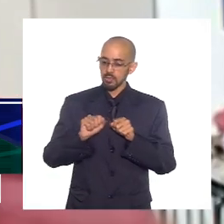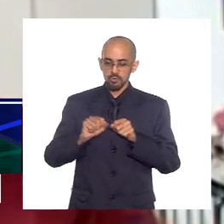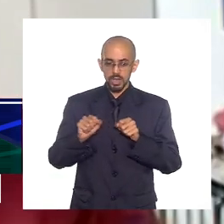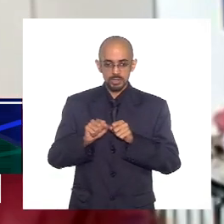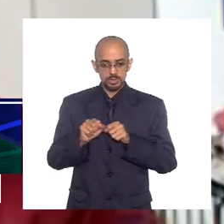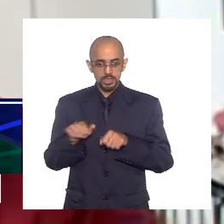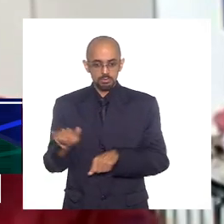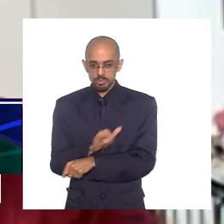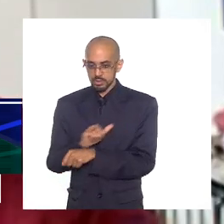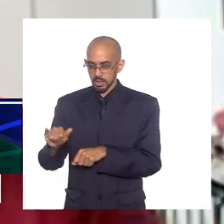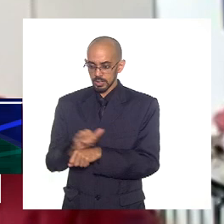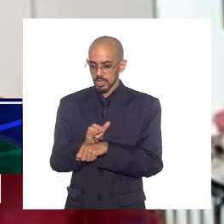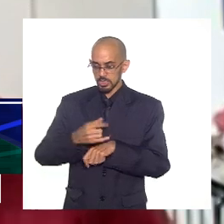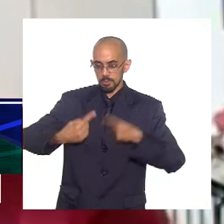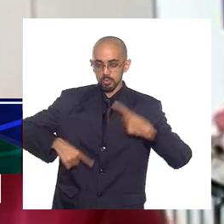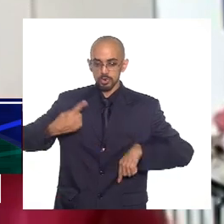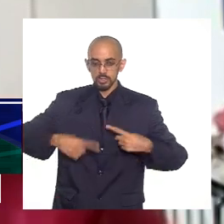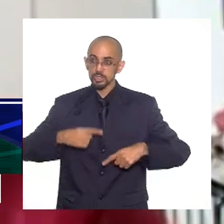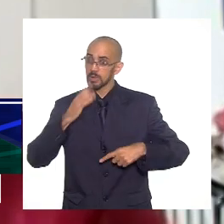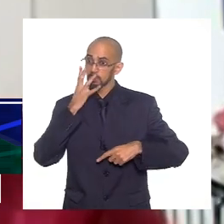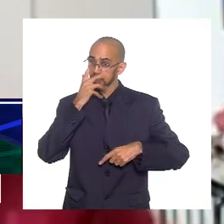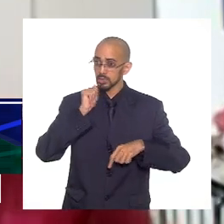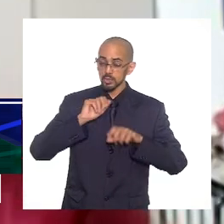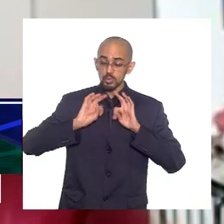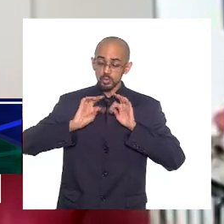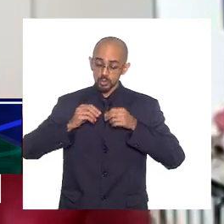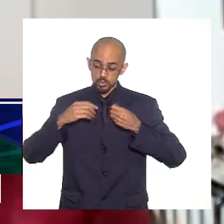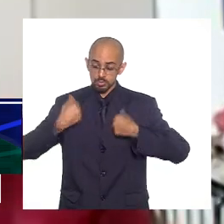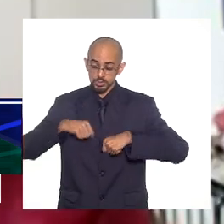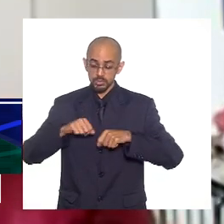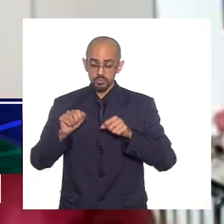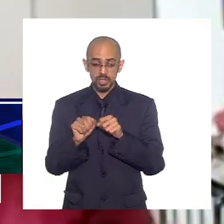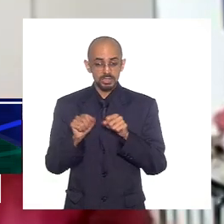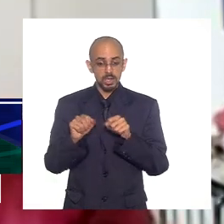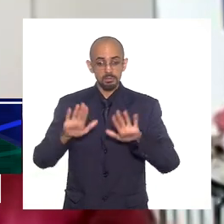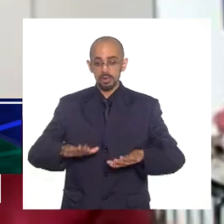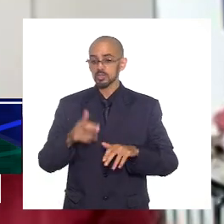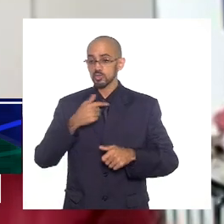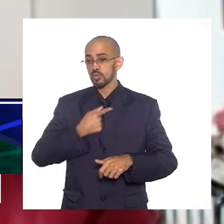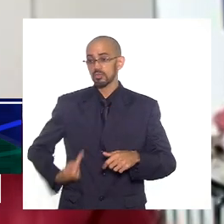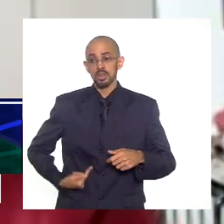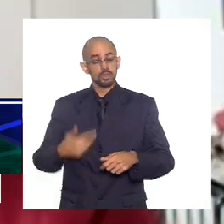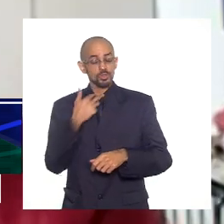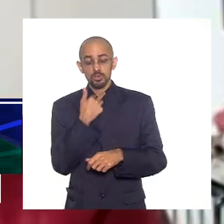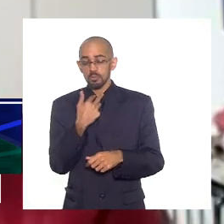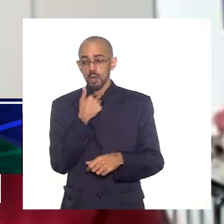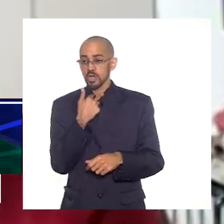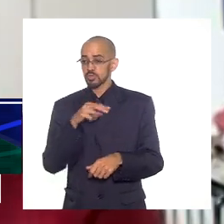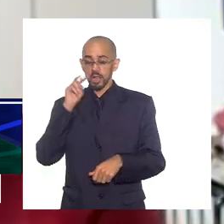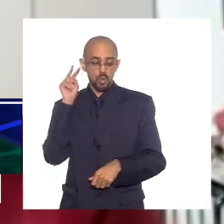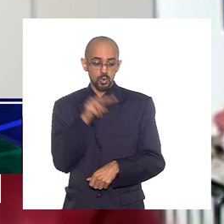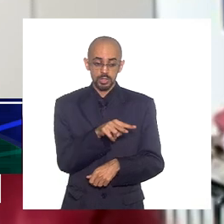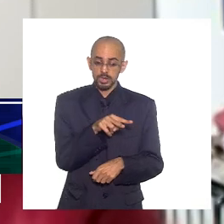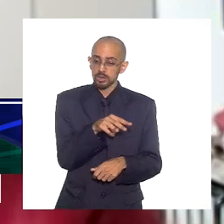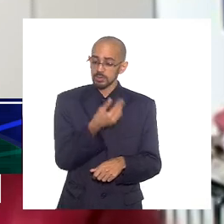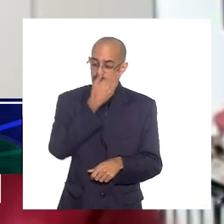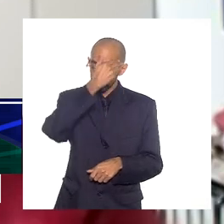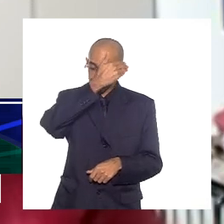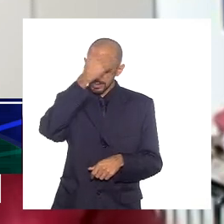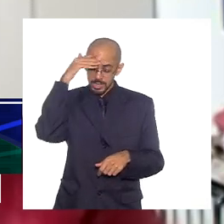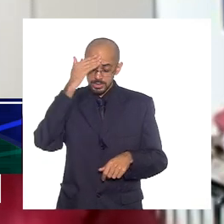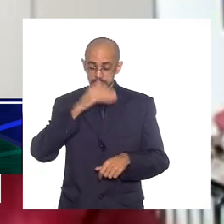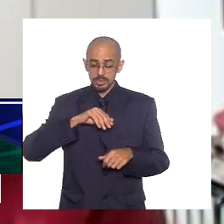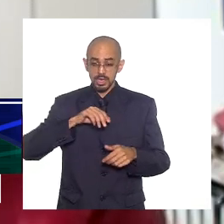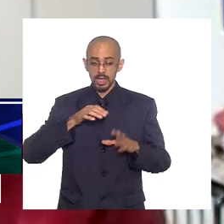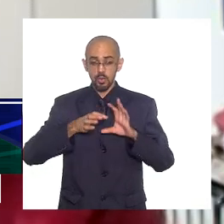tudo isso é muito bonito, é muito importante, todo governo tem que fazer, mas o governo não pode ficar olhando só para isso e esquecer a situação da